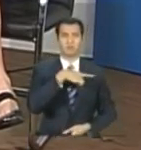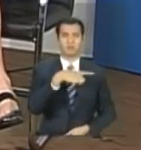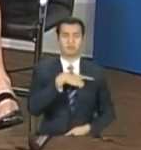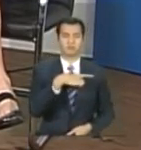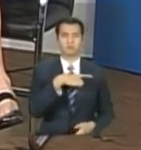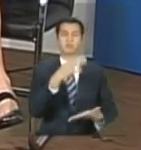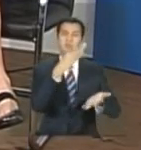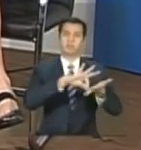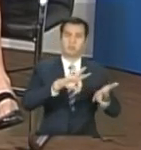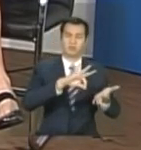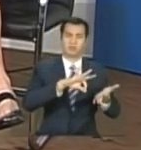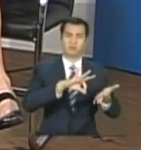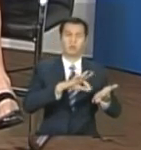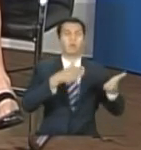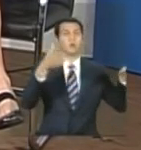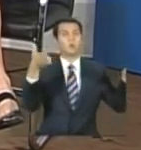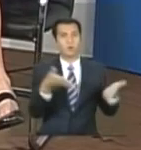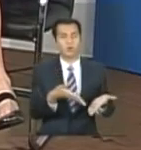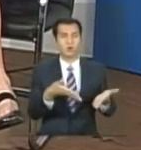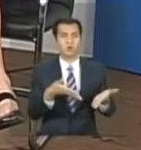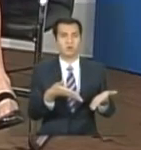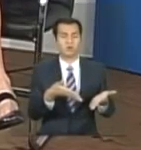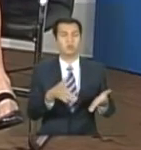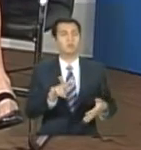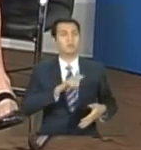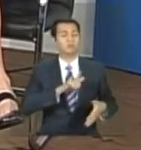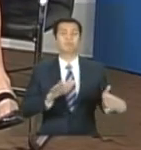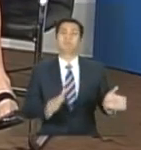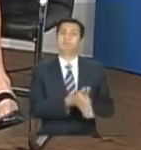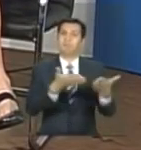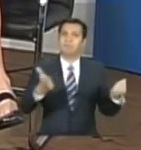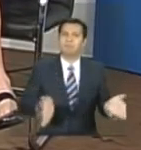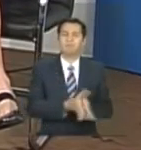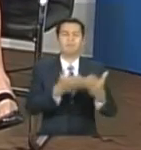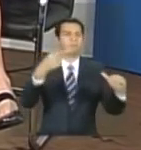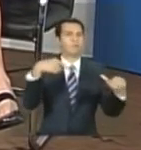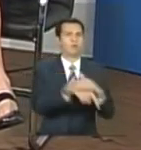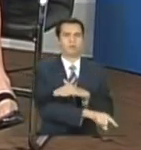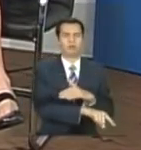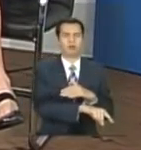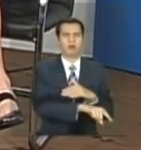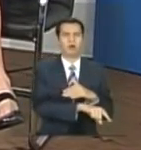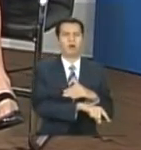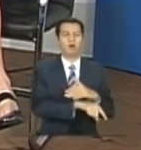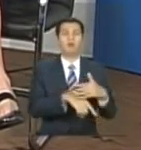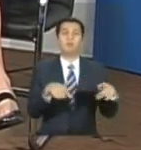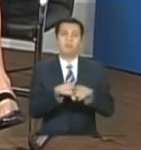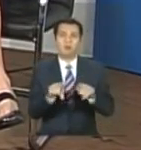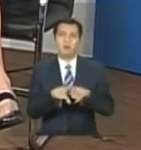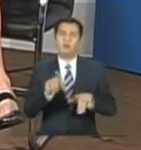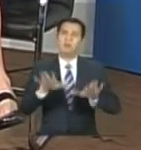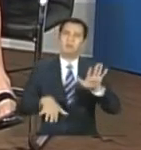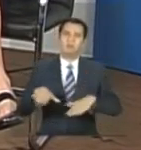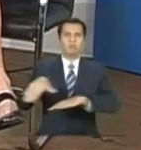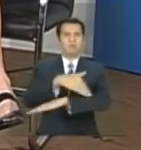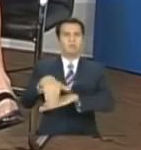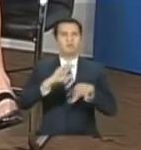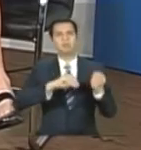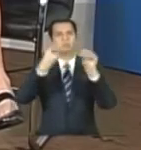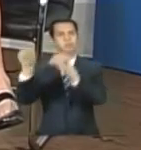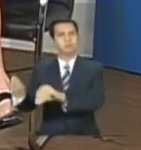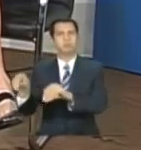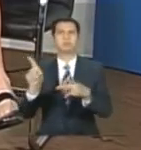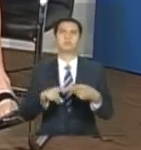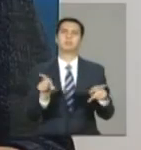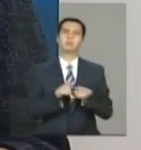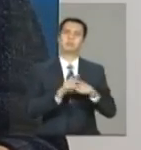desatualizado, pode ser hoje uma família em situação de extrema pobreza. Fora essa mudança de renda, tem mudança de endereço, nascimentos e